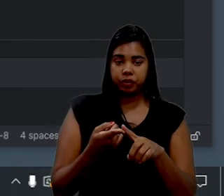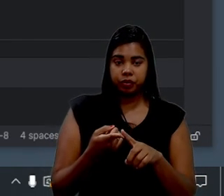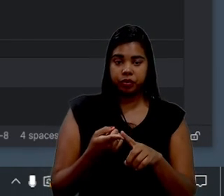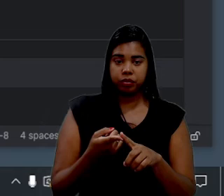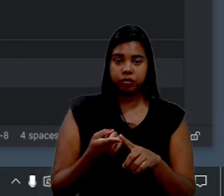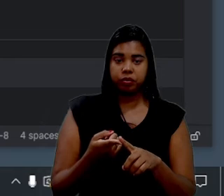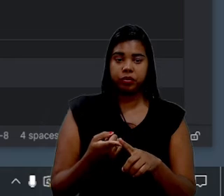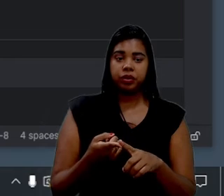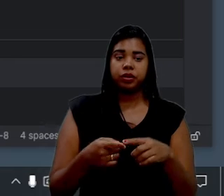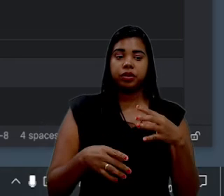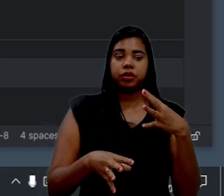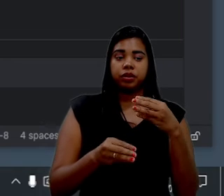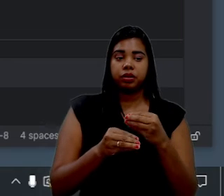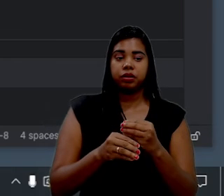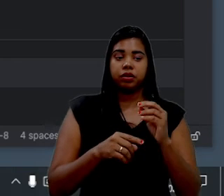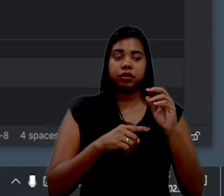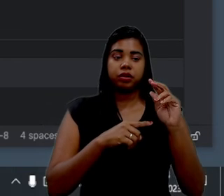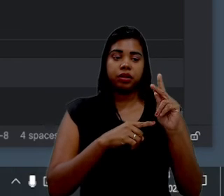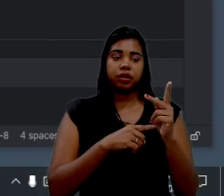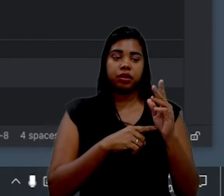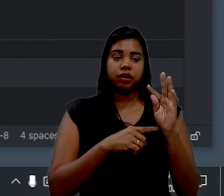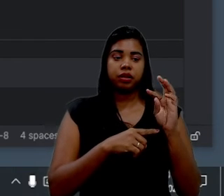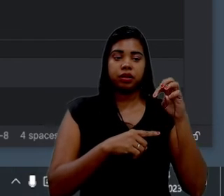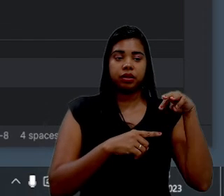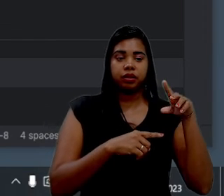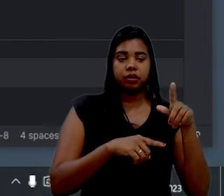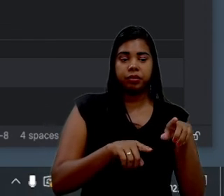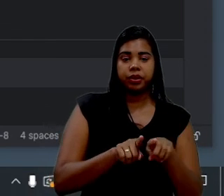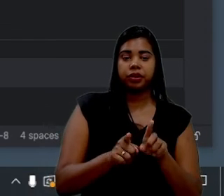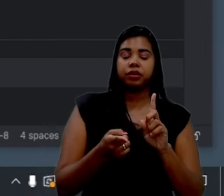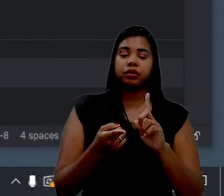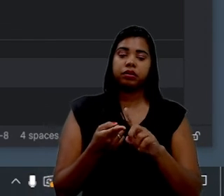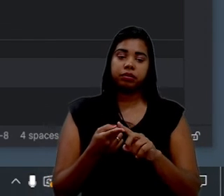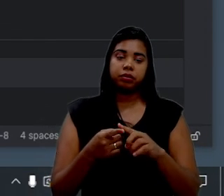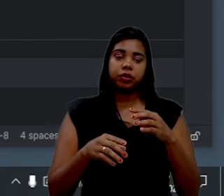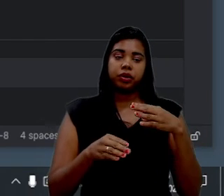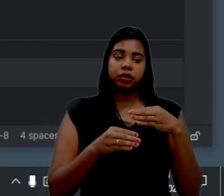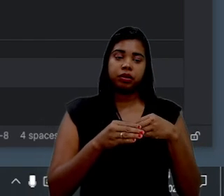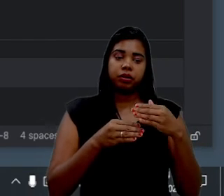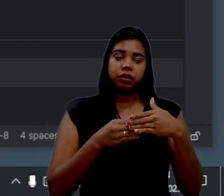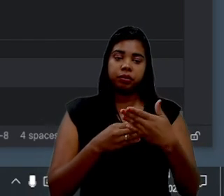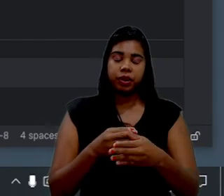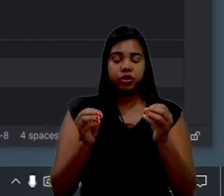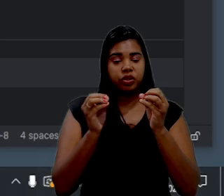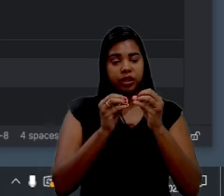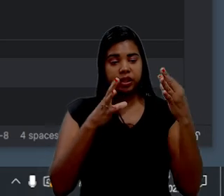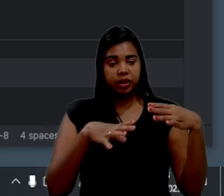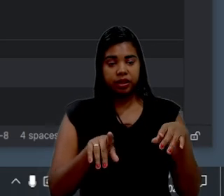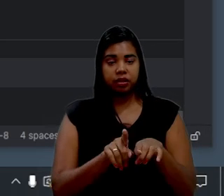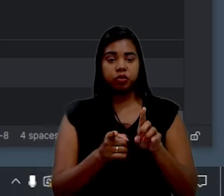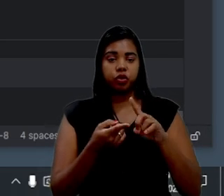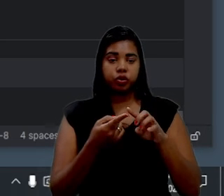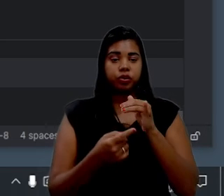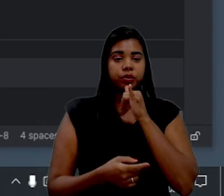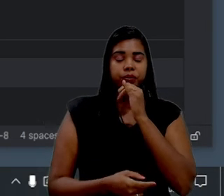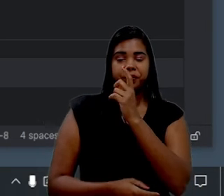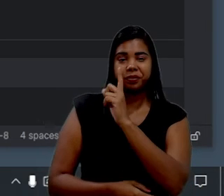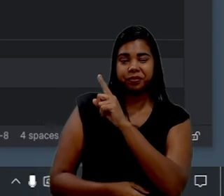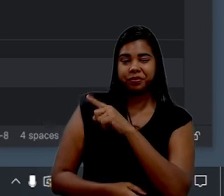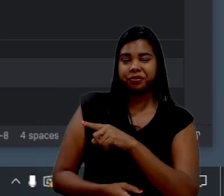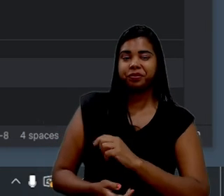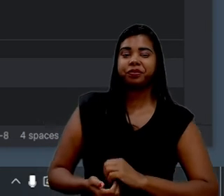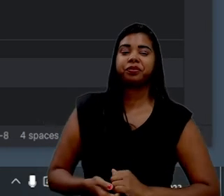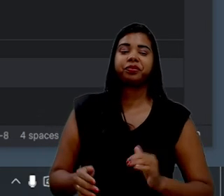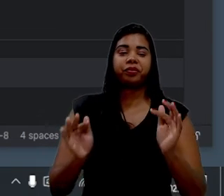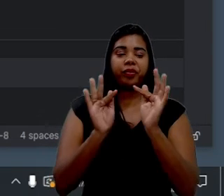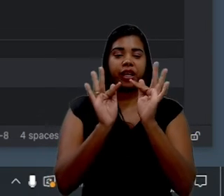página index.html, né, que foi a página que nós criamos, né, lá no template. Então tá vendo, ó, a